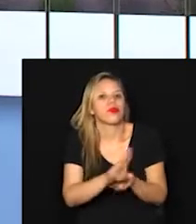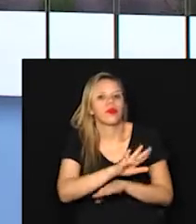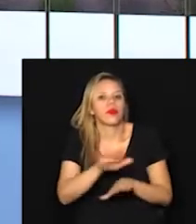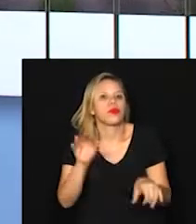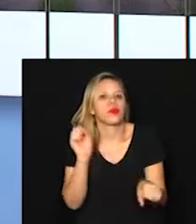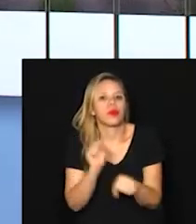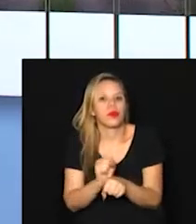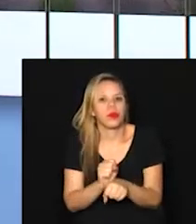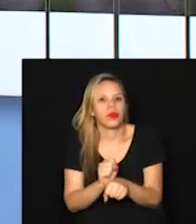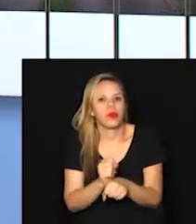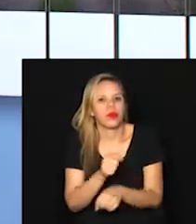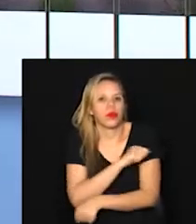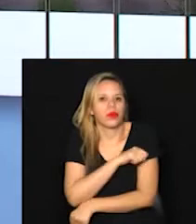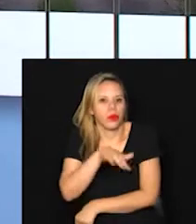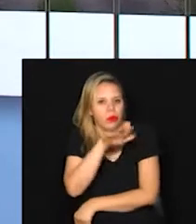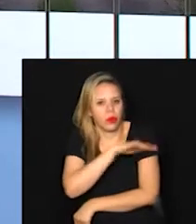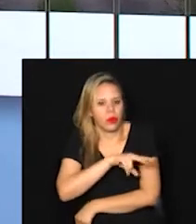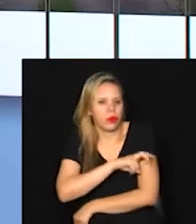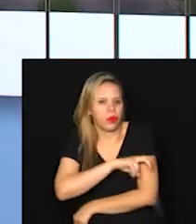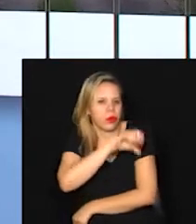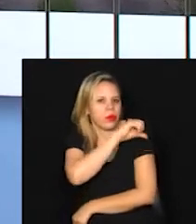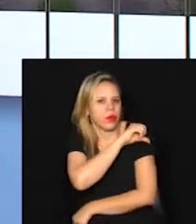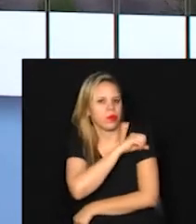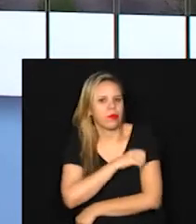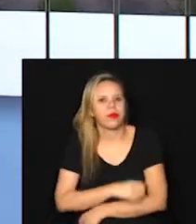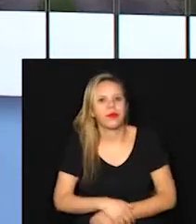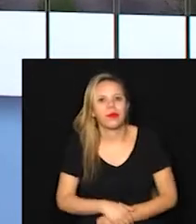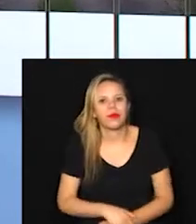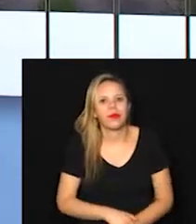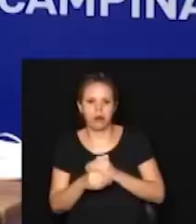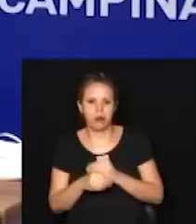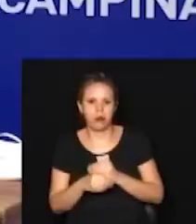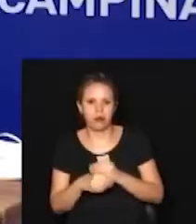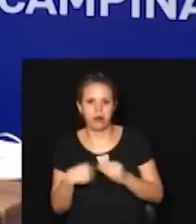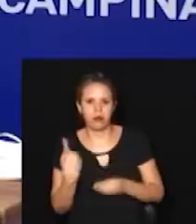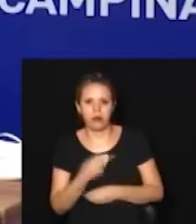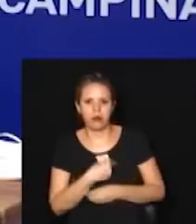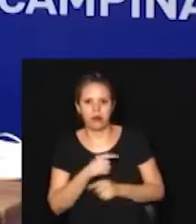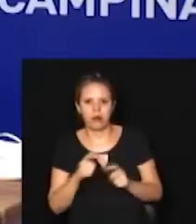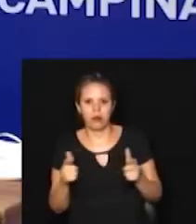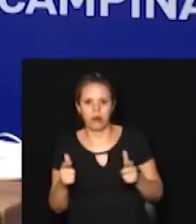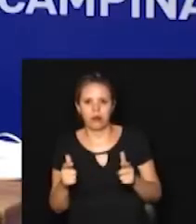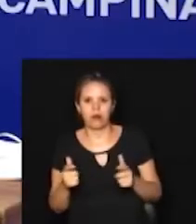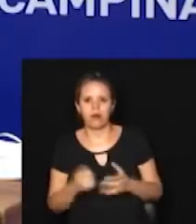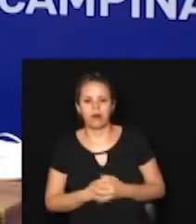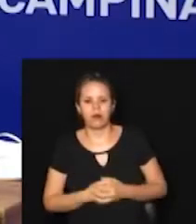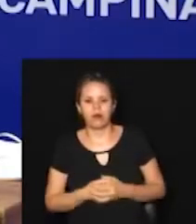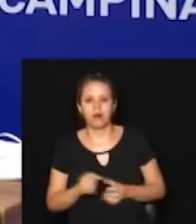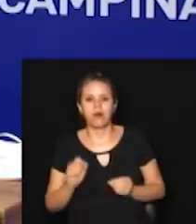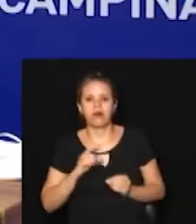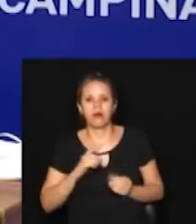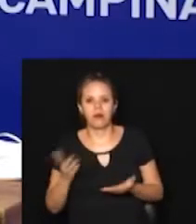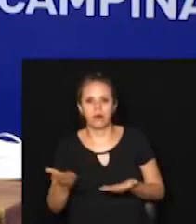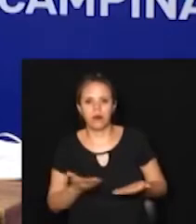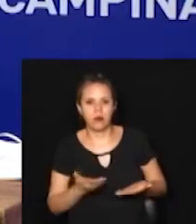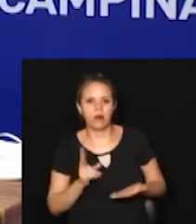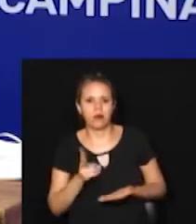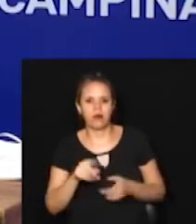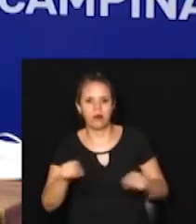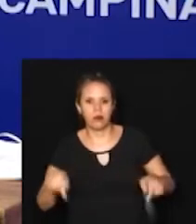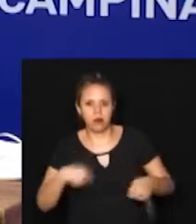não para esses alunos do 5º e 9º anos. Grande parte de quem está recebendo vai continuar